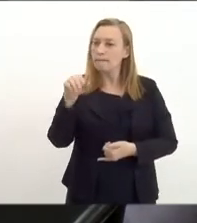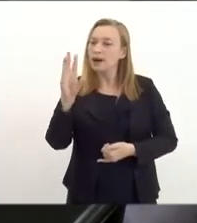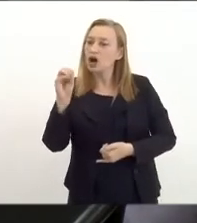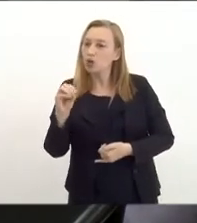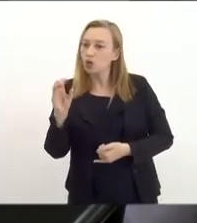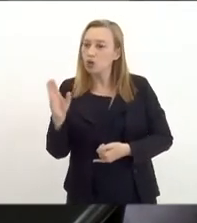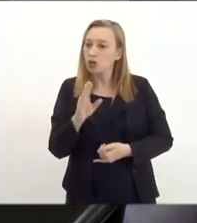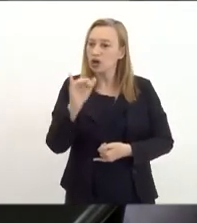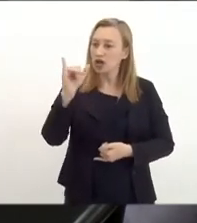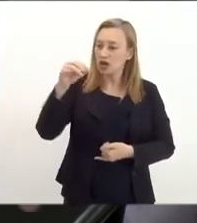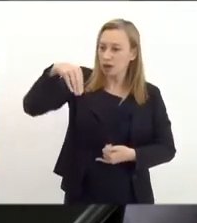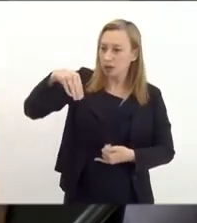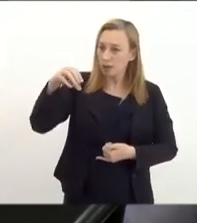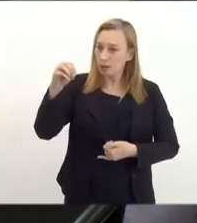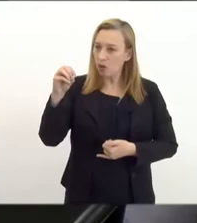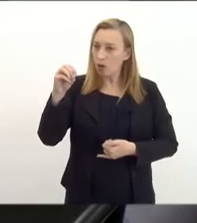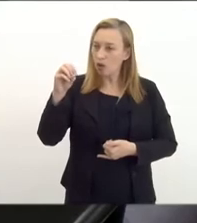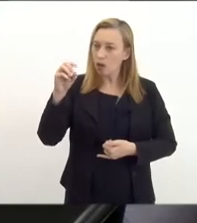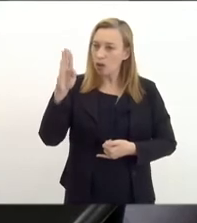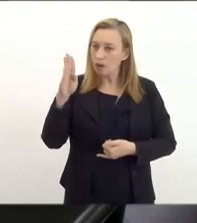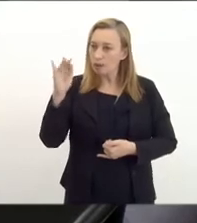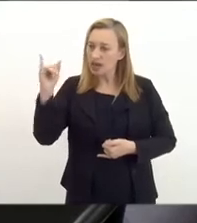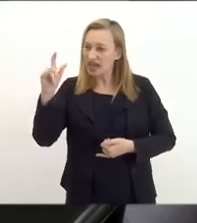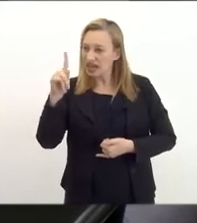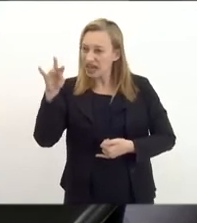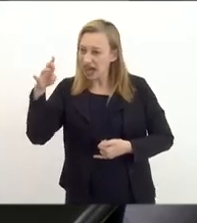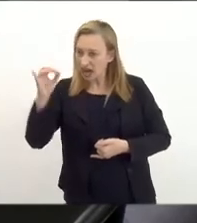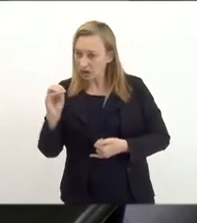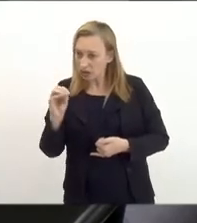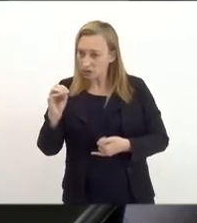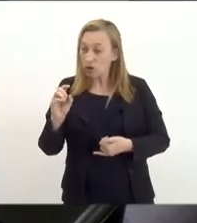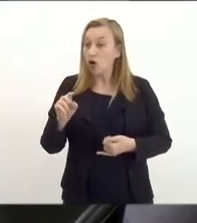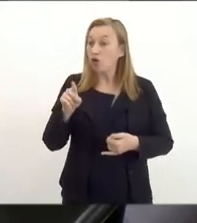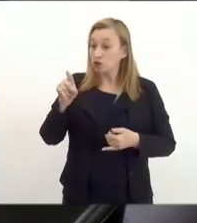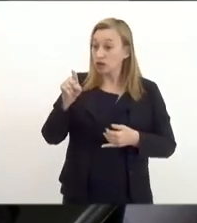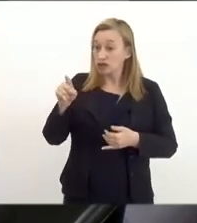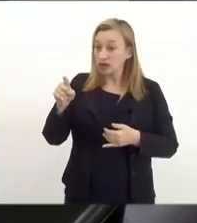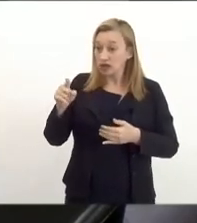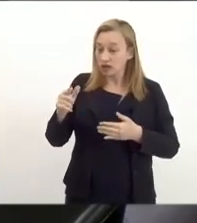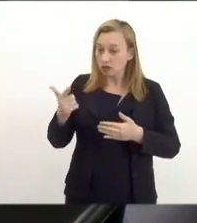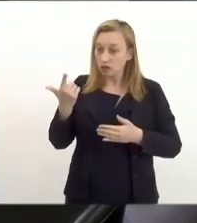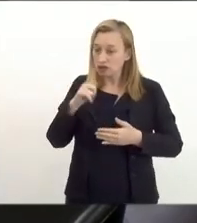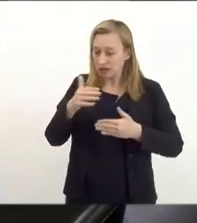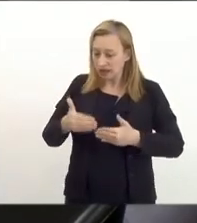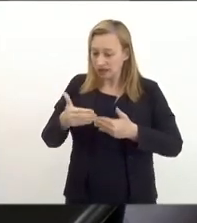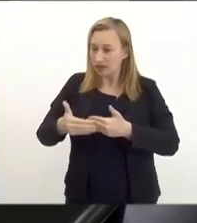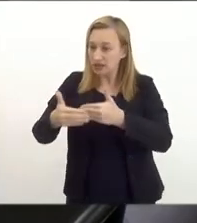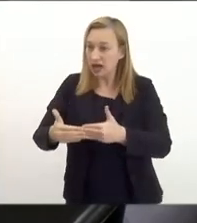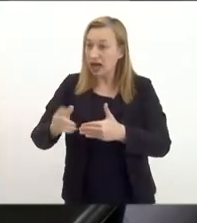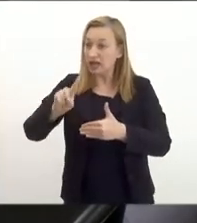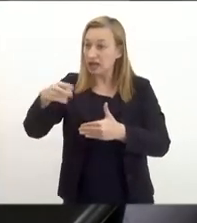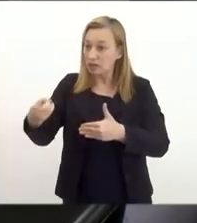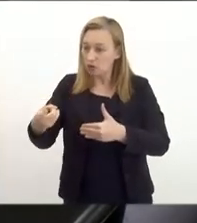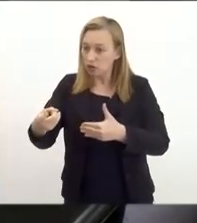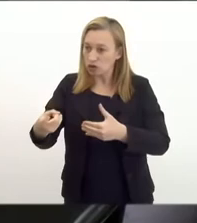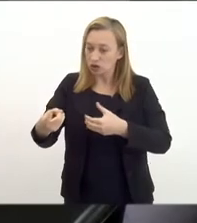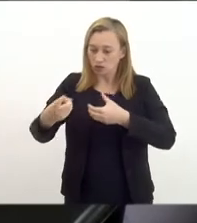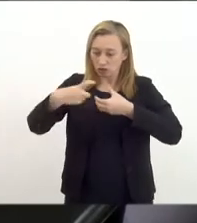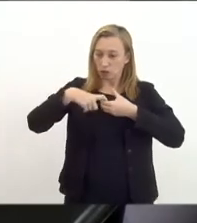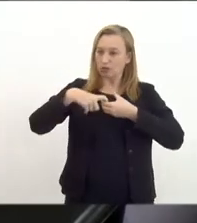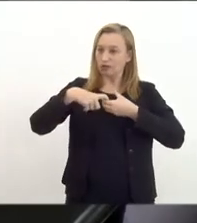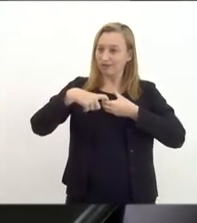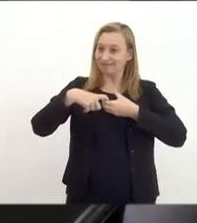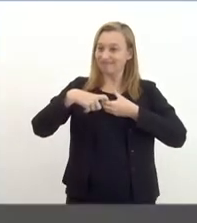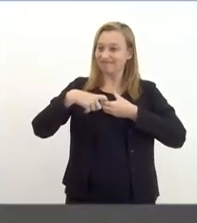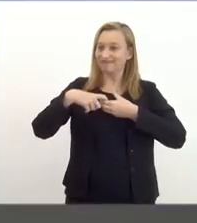você é a vossa daqui a pouco volte vinte casas Esse é um risco que a gente corre e quando a gente passa